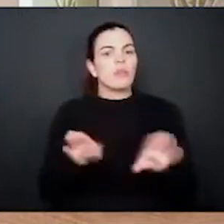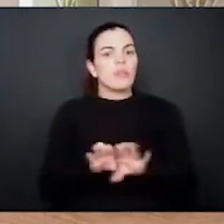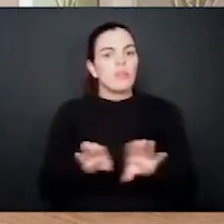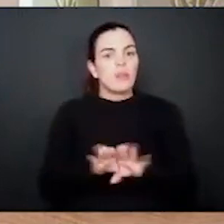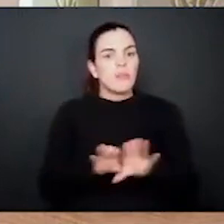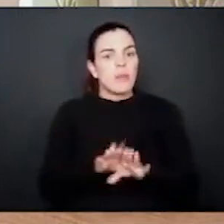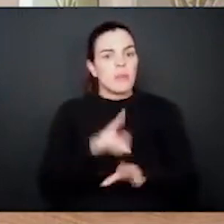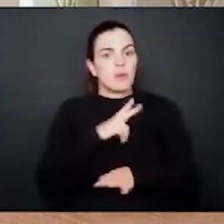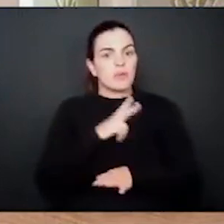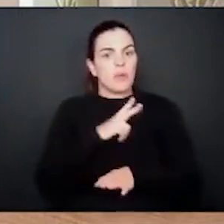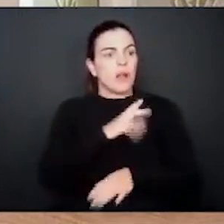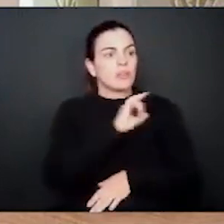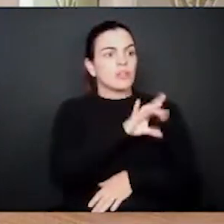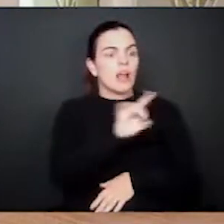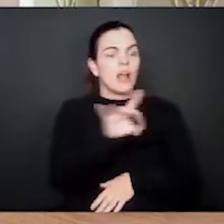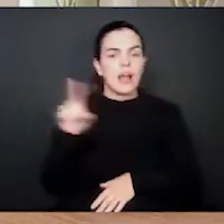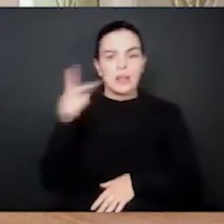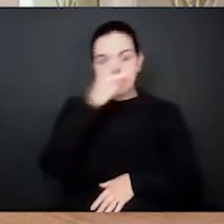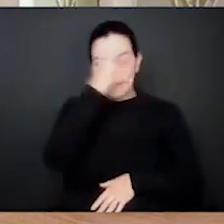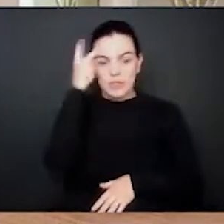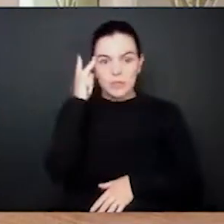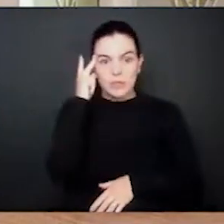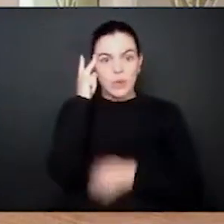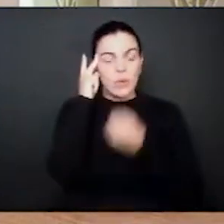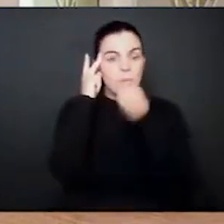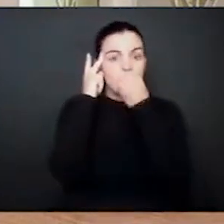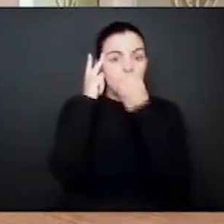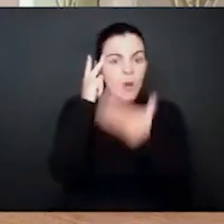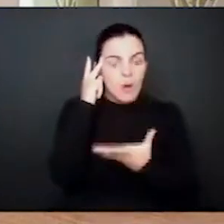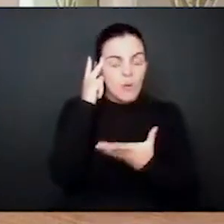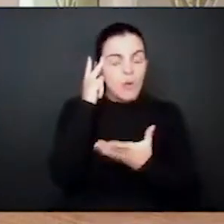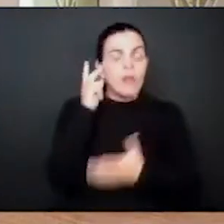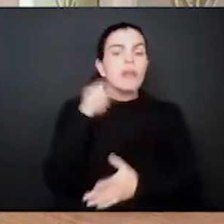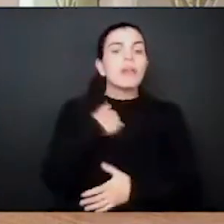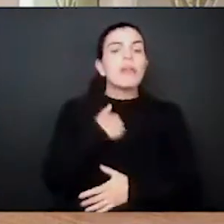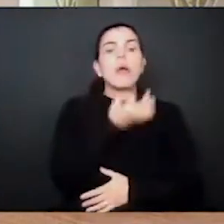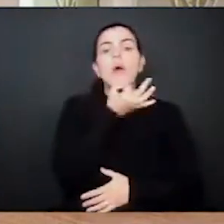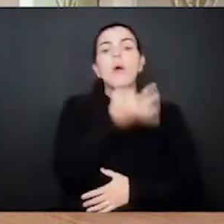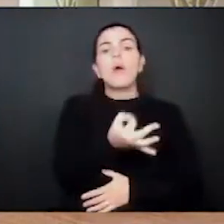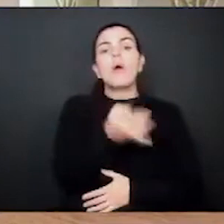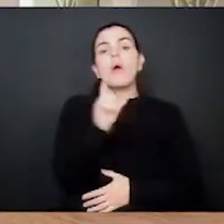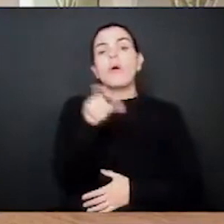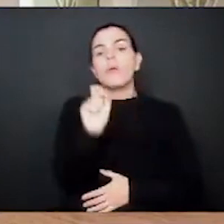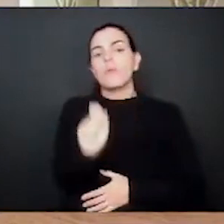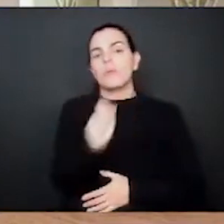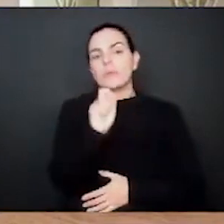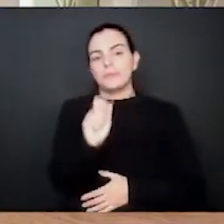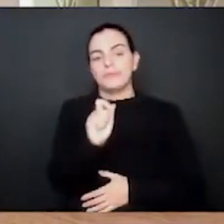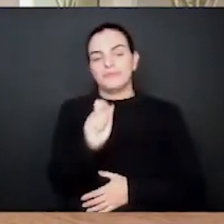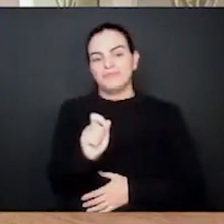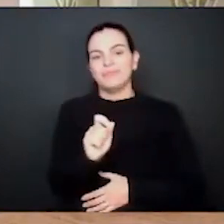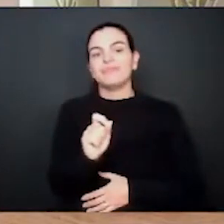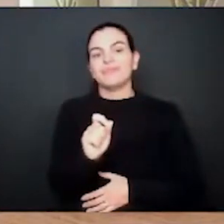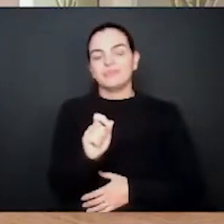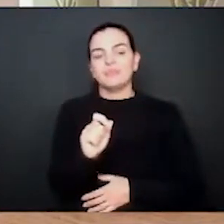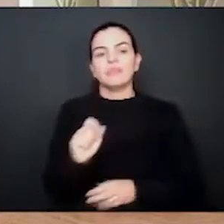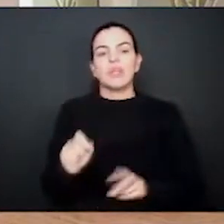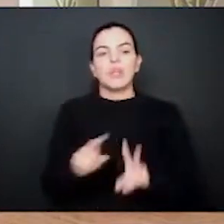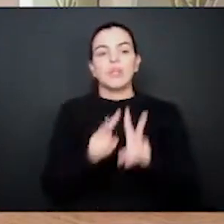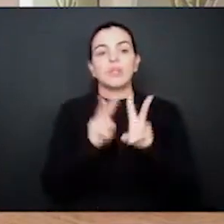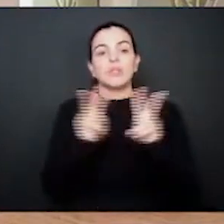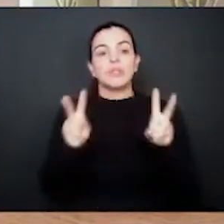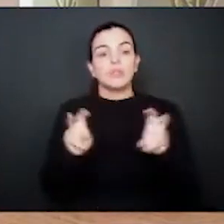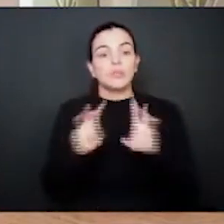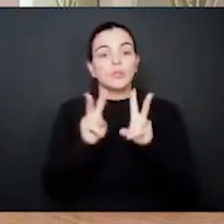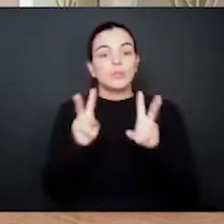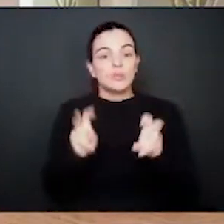bem. E qual é a minha crítica que eu faço aqui? É em relação à distribuição